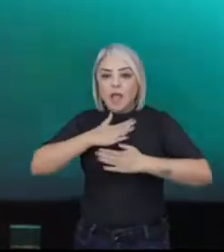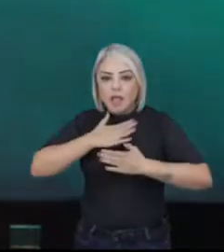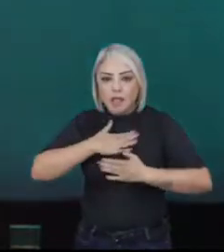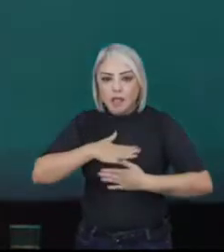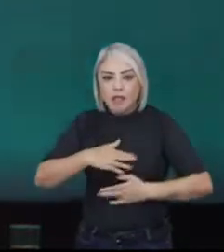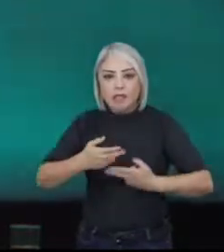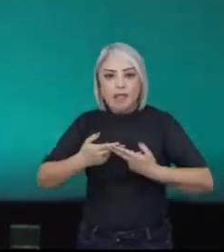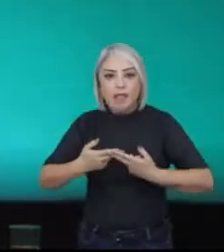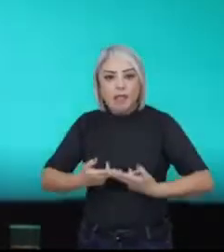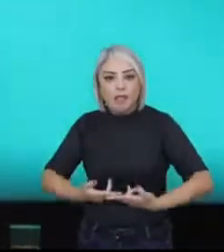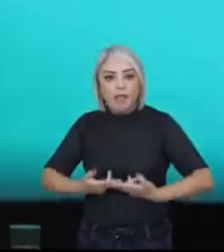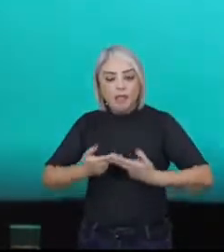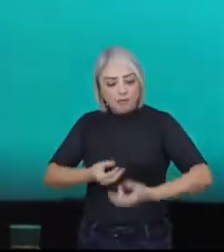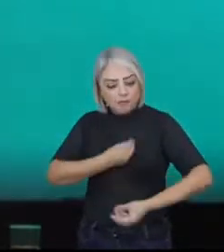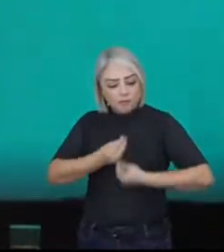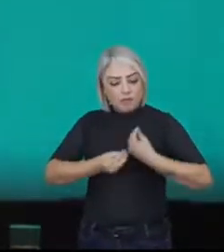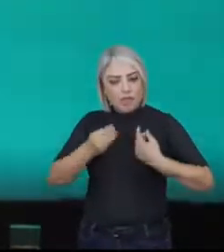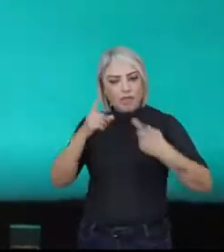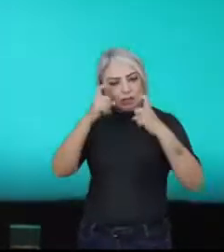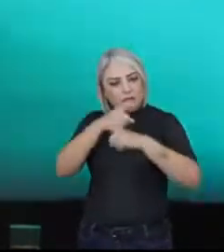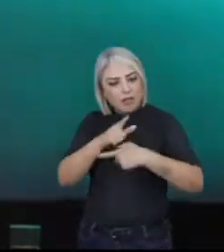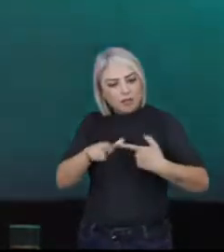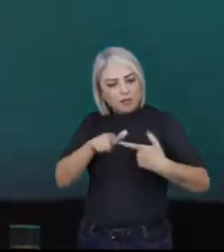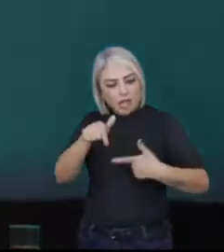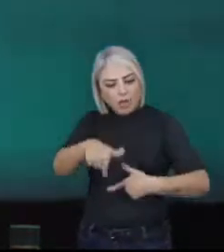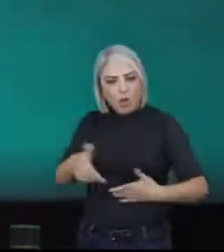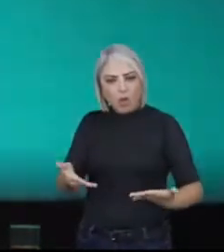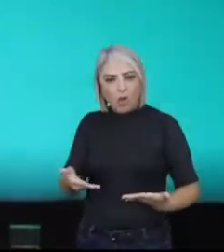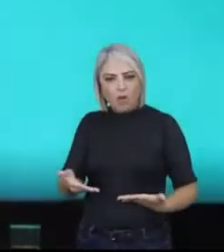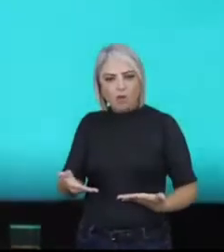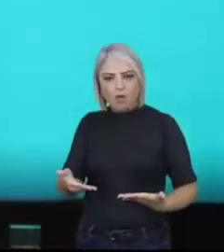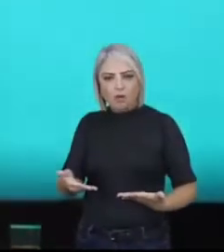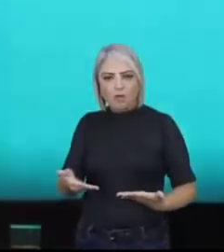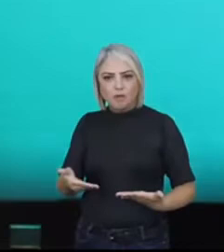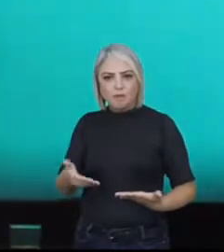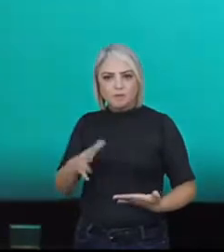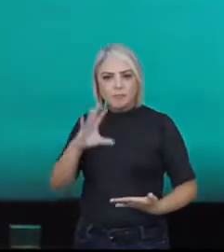vencer as dificuldades atuais. E decidirá livremente